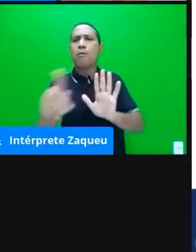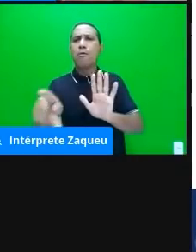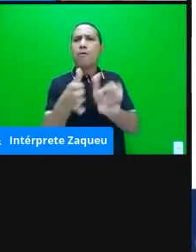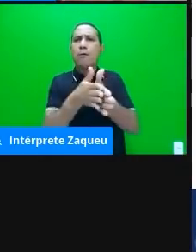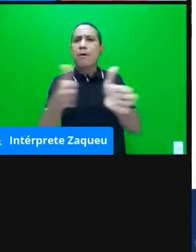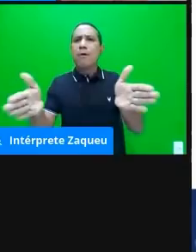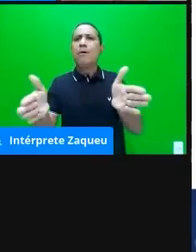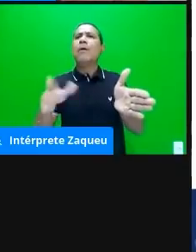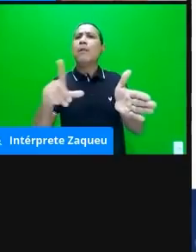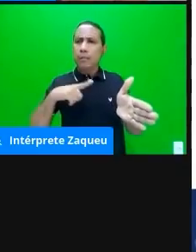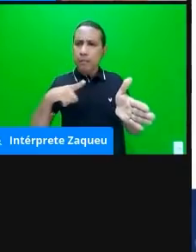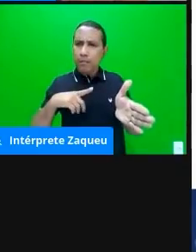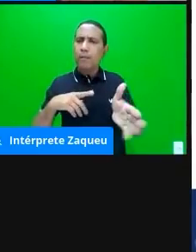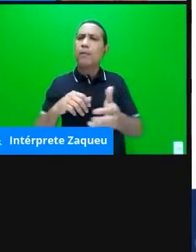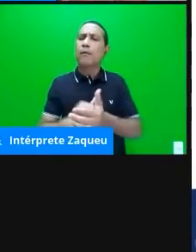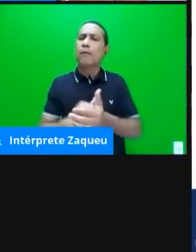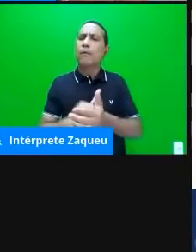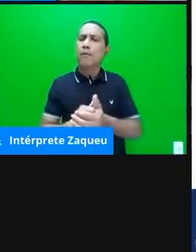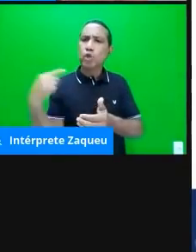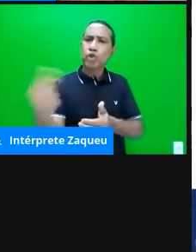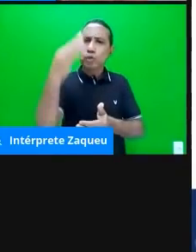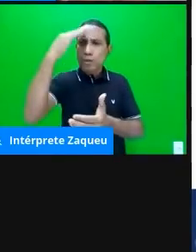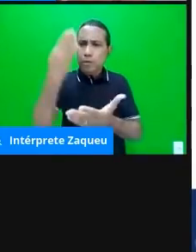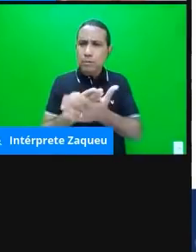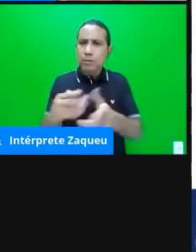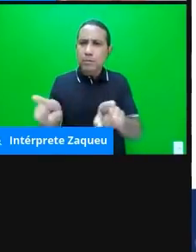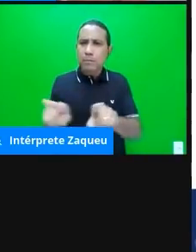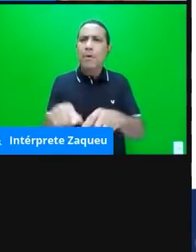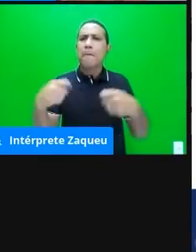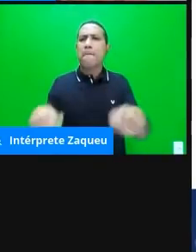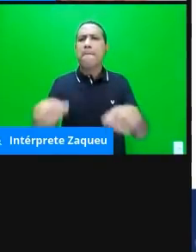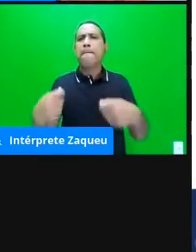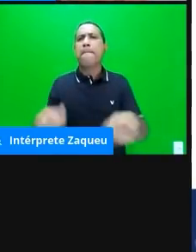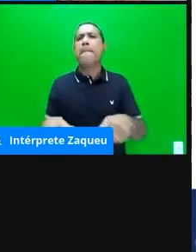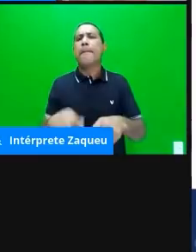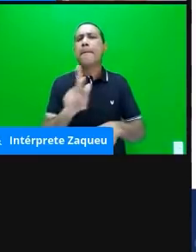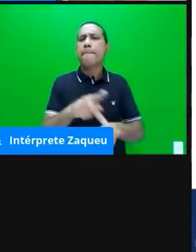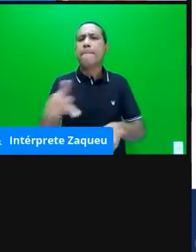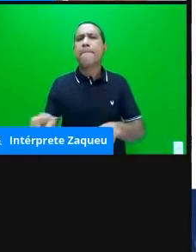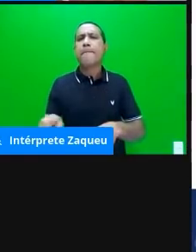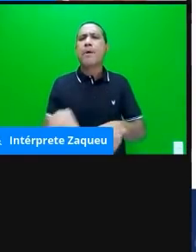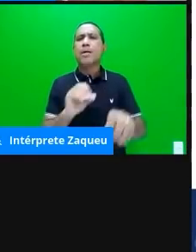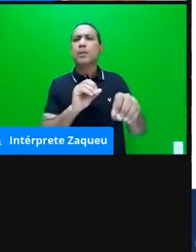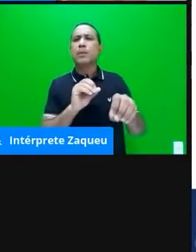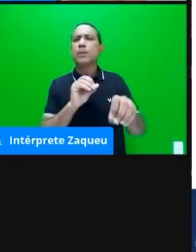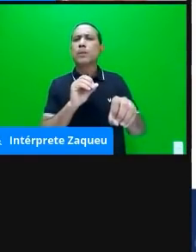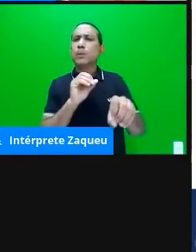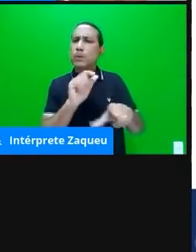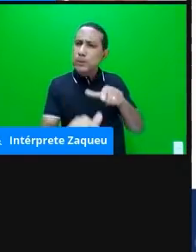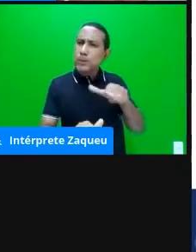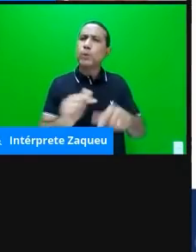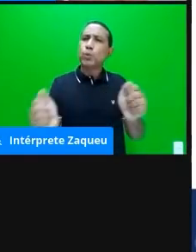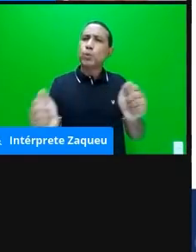acredito que nós precisamos, enquanto professores que trabalhamos com pessoas, que nós temos que acreditar